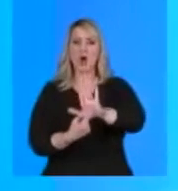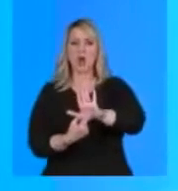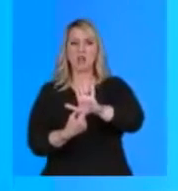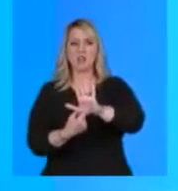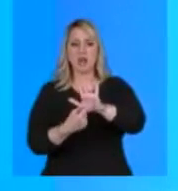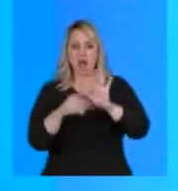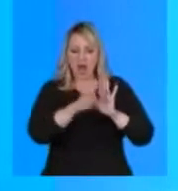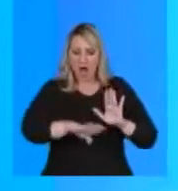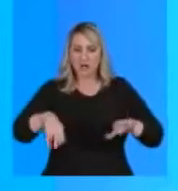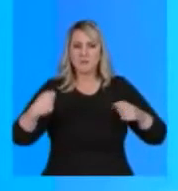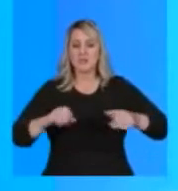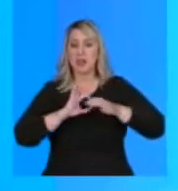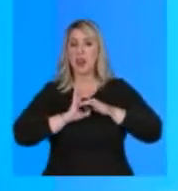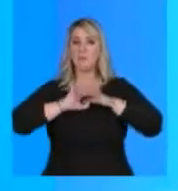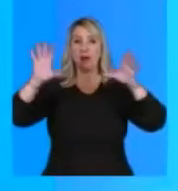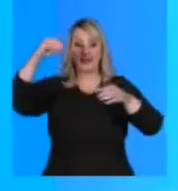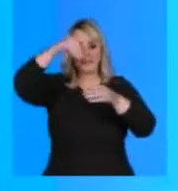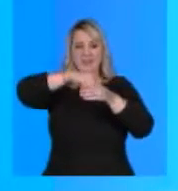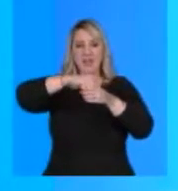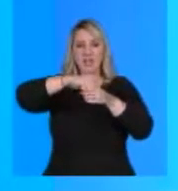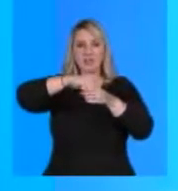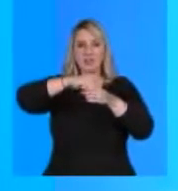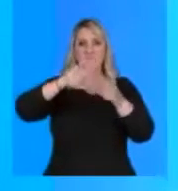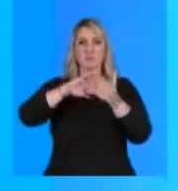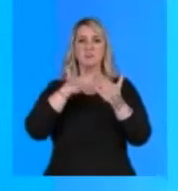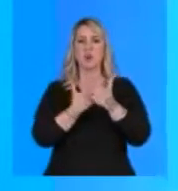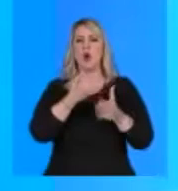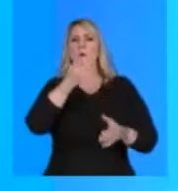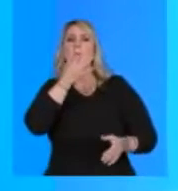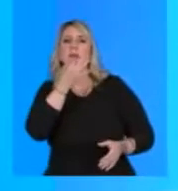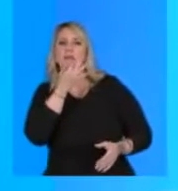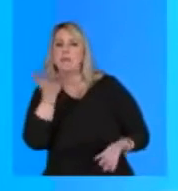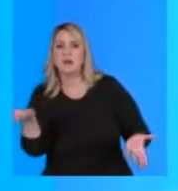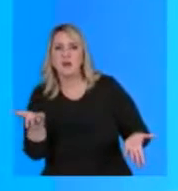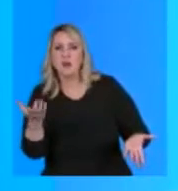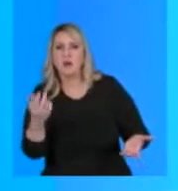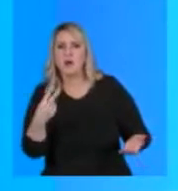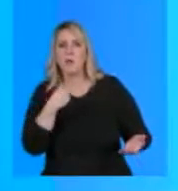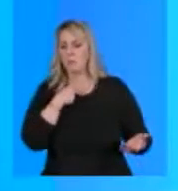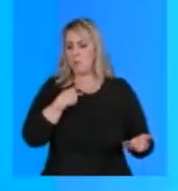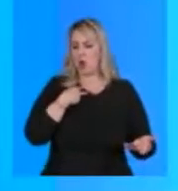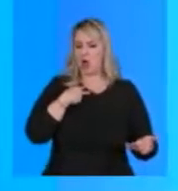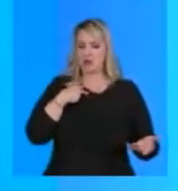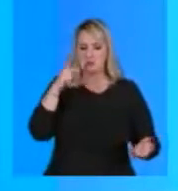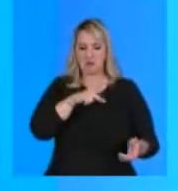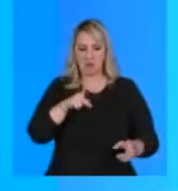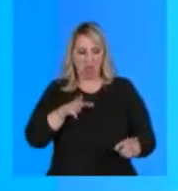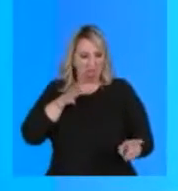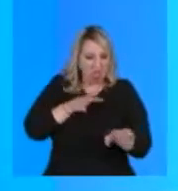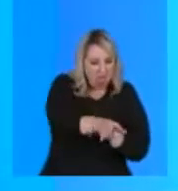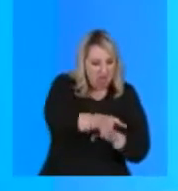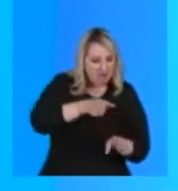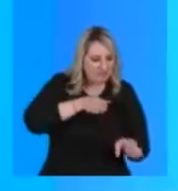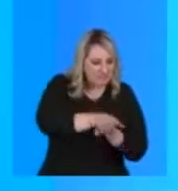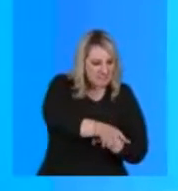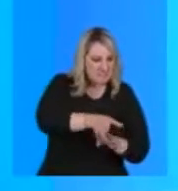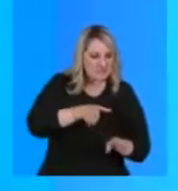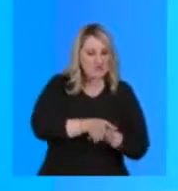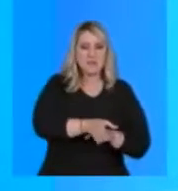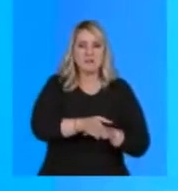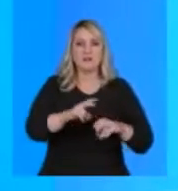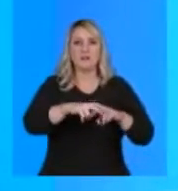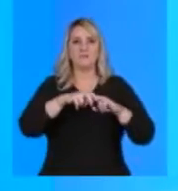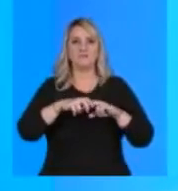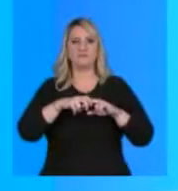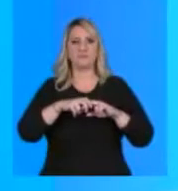tem que ter liberdade dentro de sala de aula para dar sua opinião não pode o professor queira impor ao aluno por exemplo uma